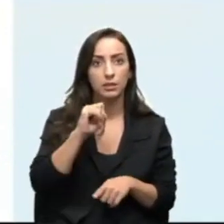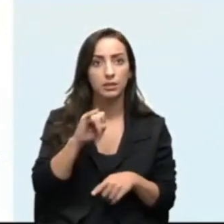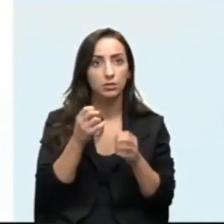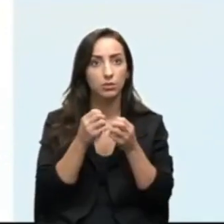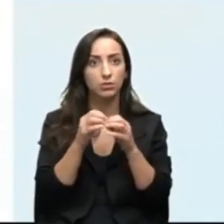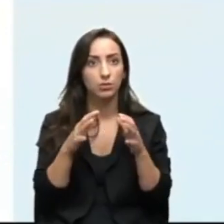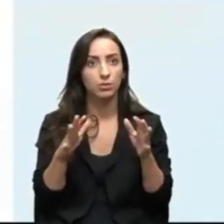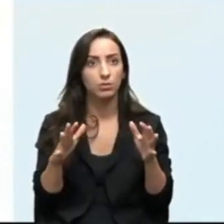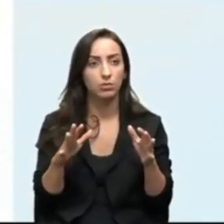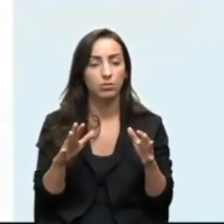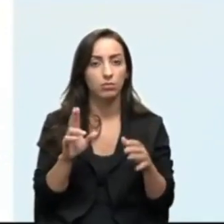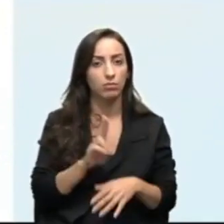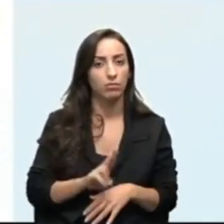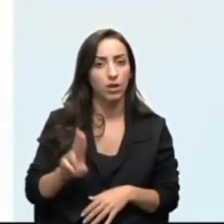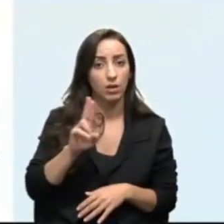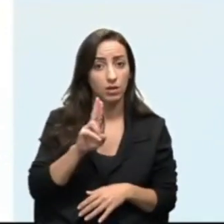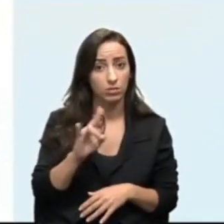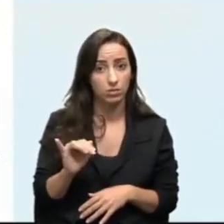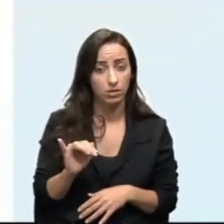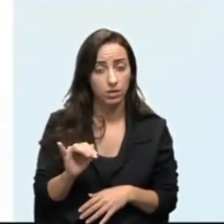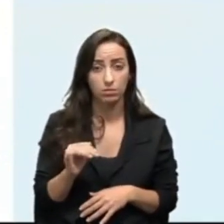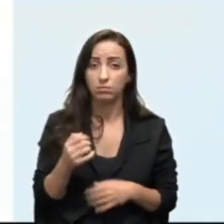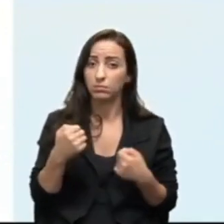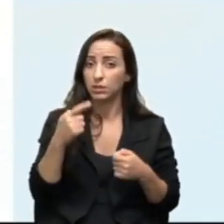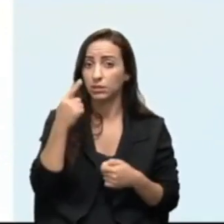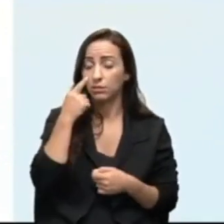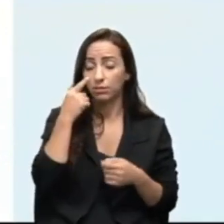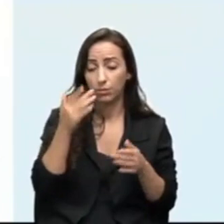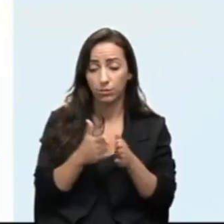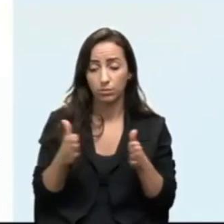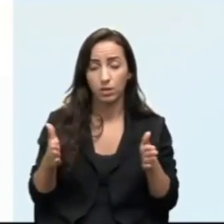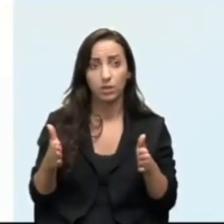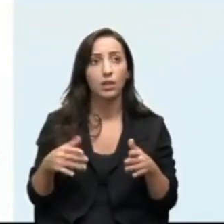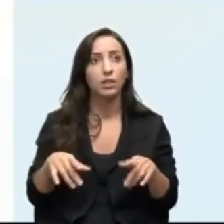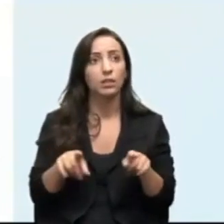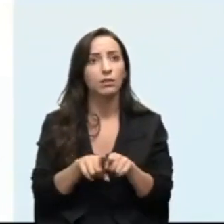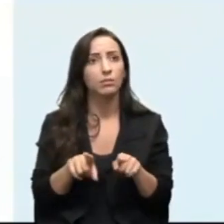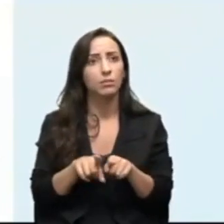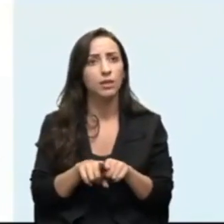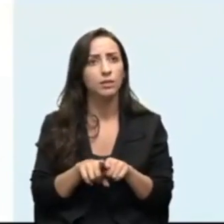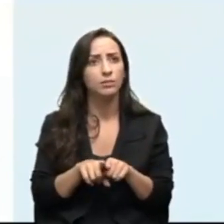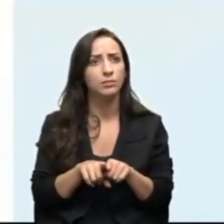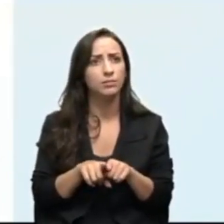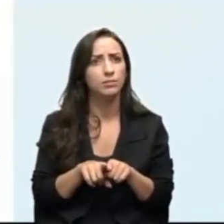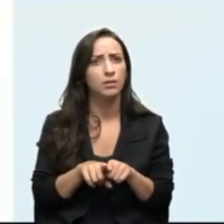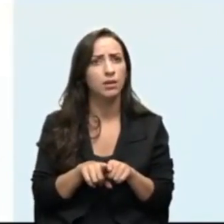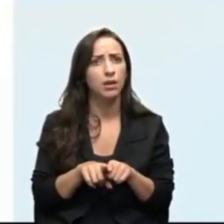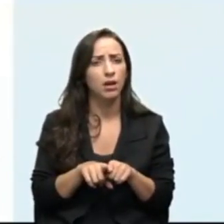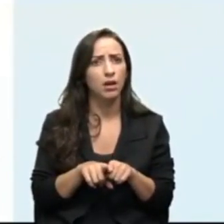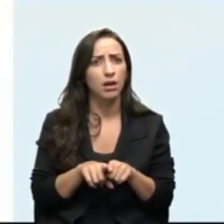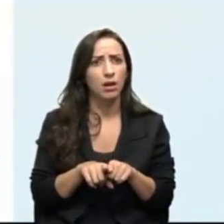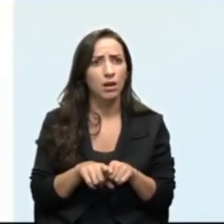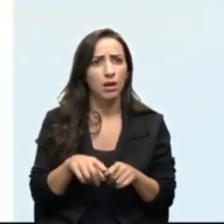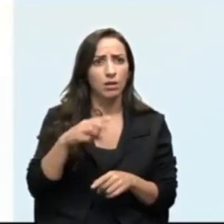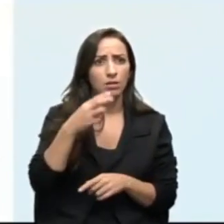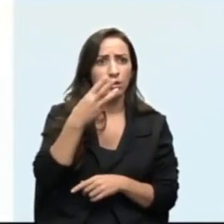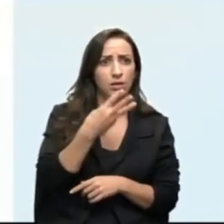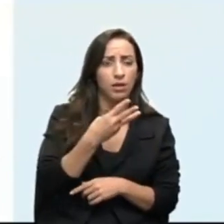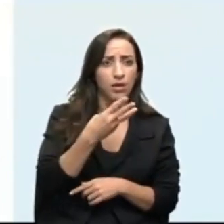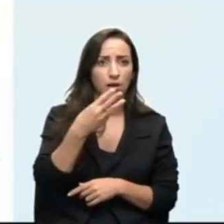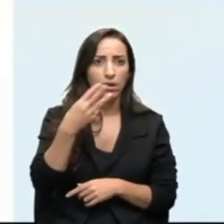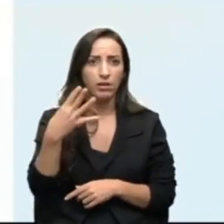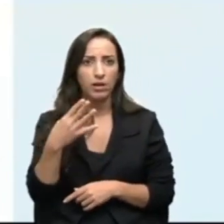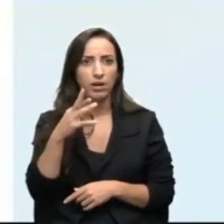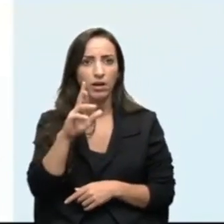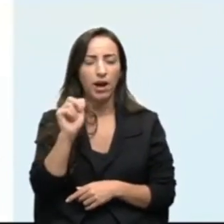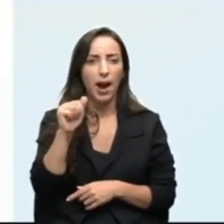vai atuar, então a gente vai ter que verificar esse espaçamento e a utilização de um estribo de 3 ou 4